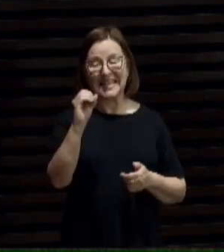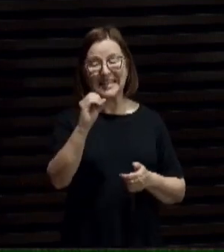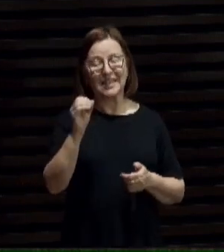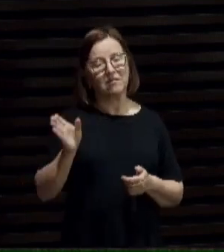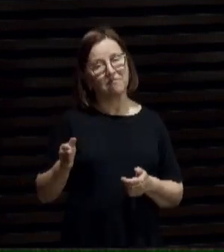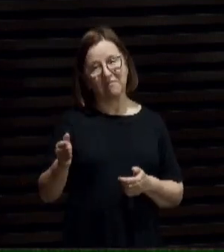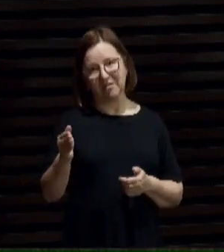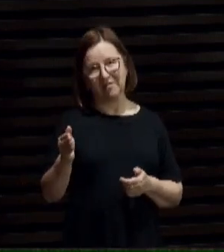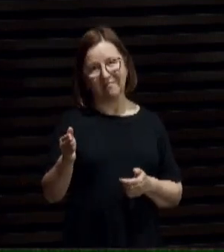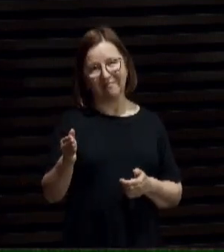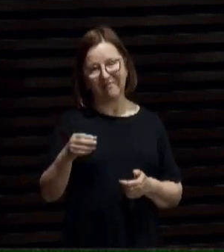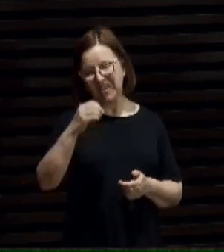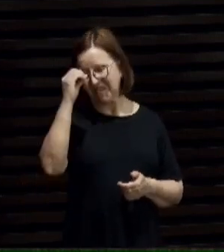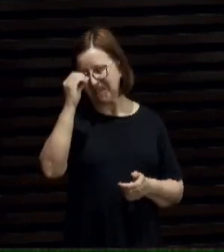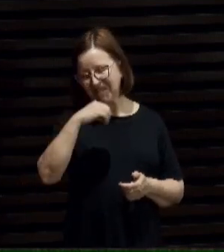Fracasso absoluto.